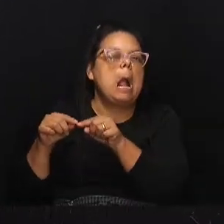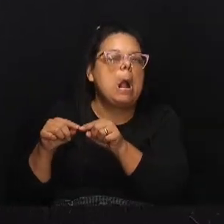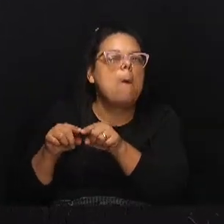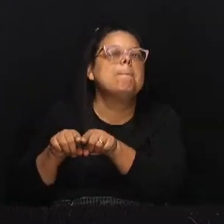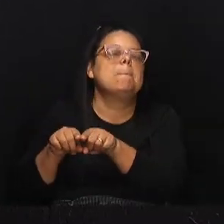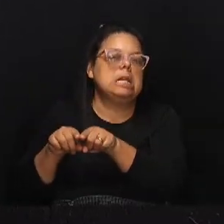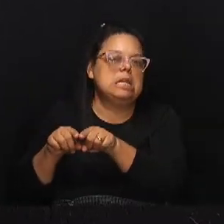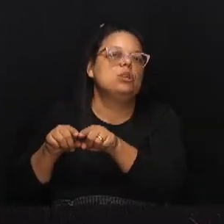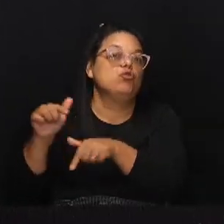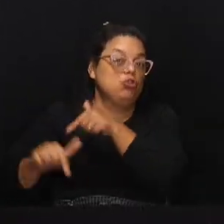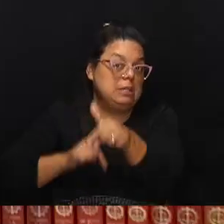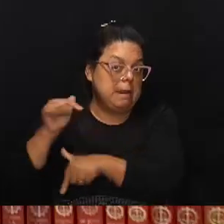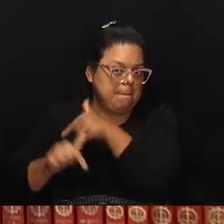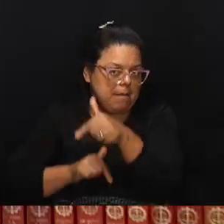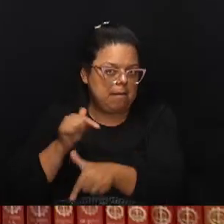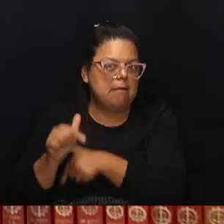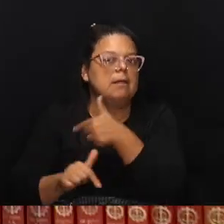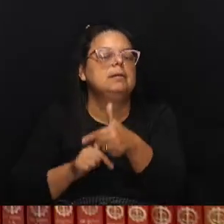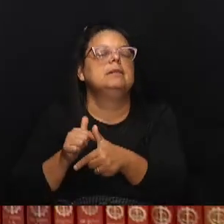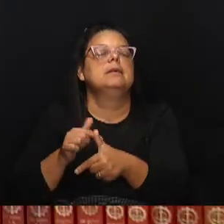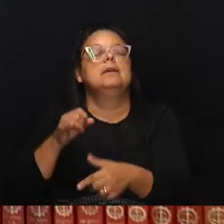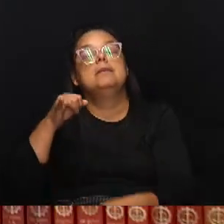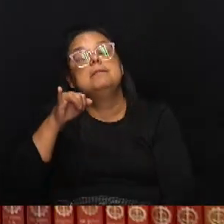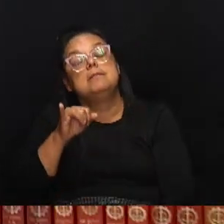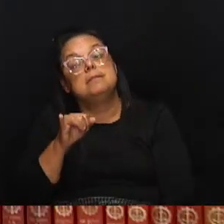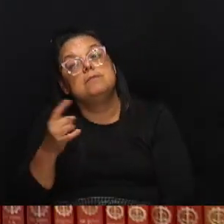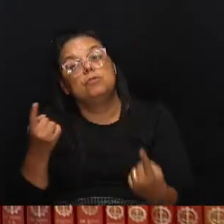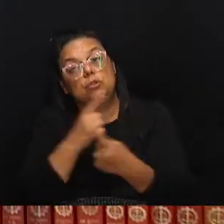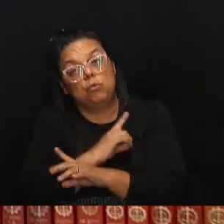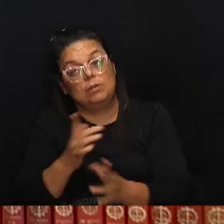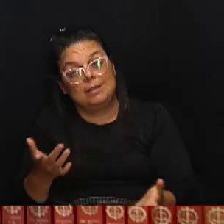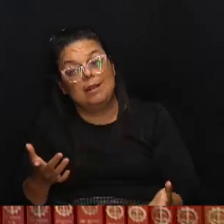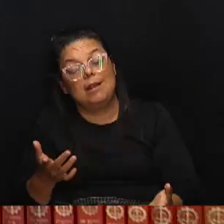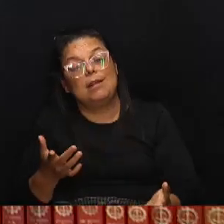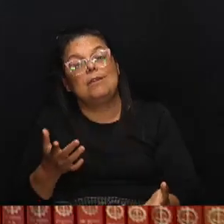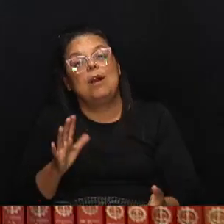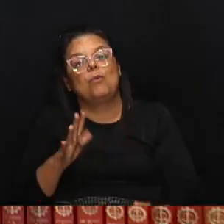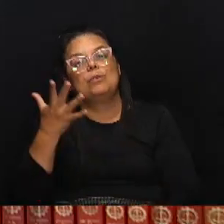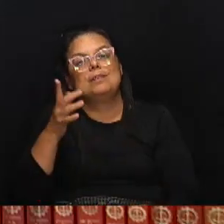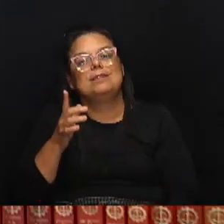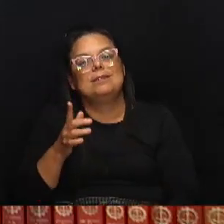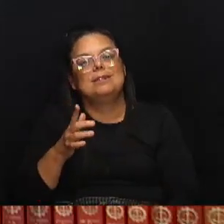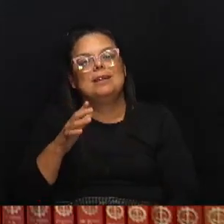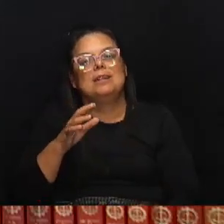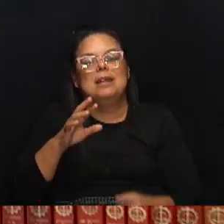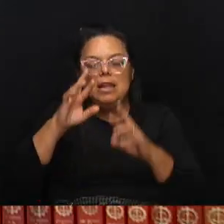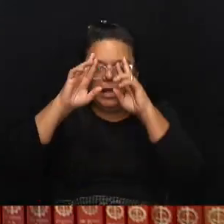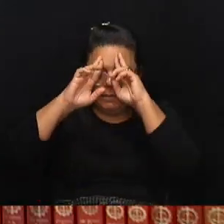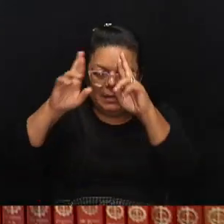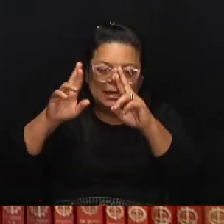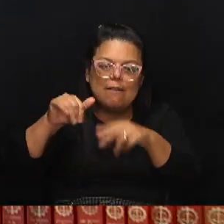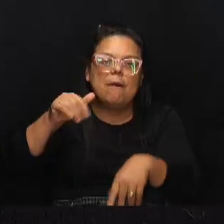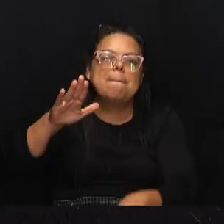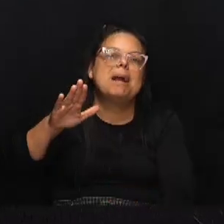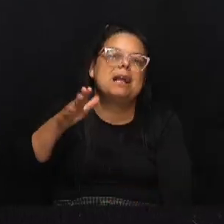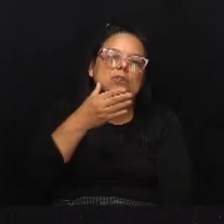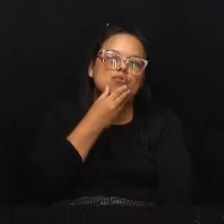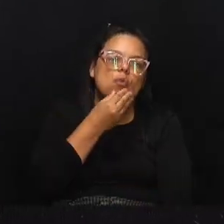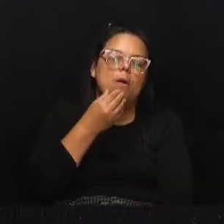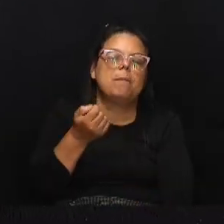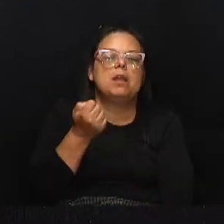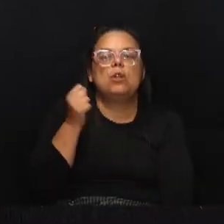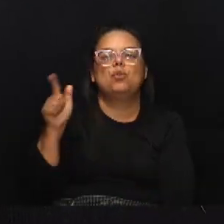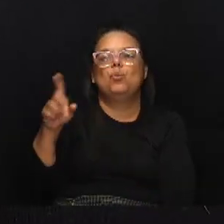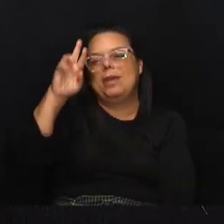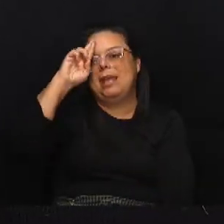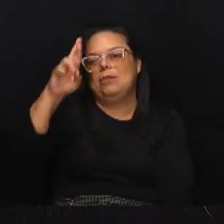de trabalho, né? Caso contrário, acabavam respeitando mais o feitor do que a própria proprietária. Eles iam dar um jeito de